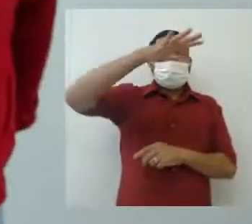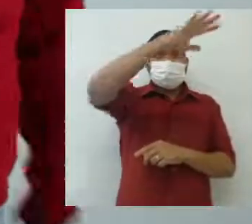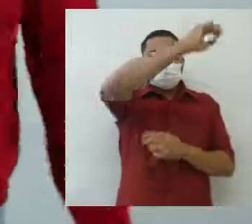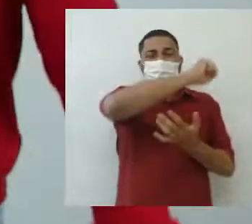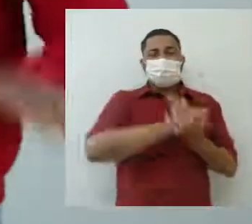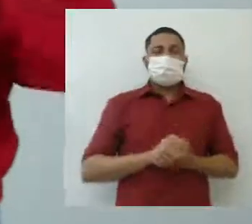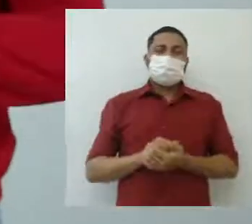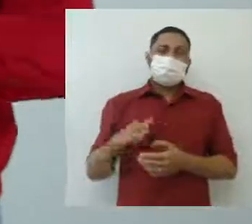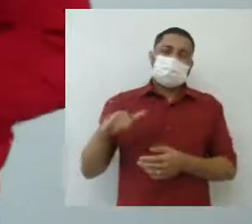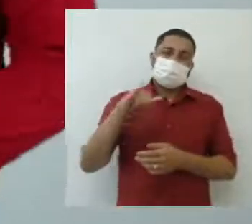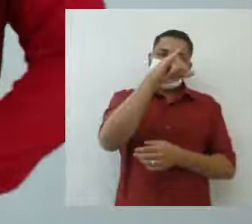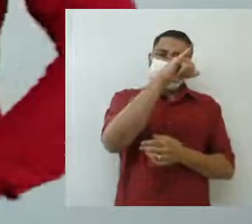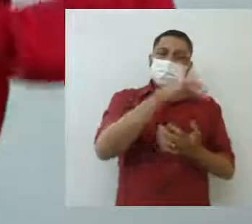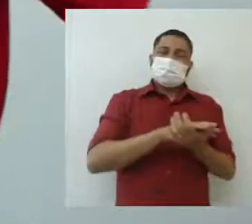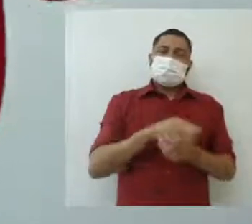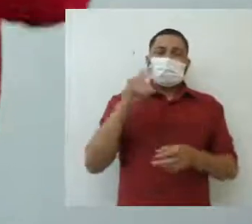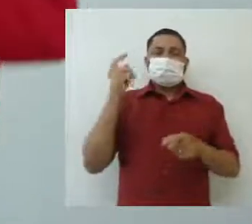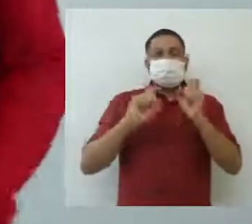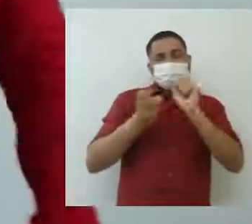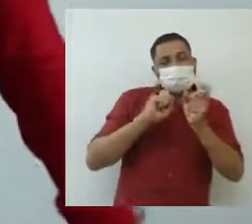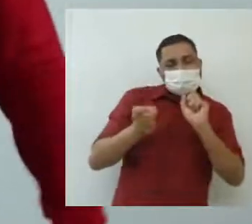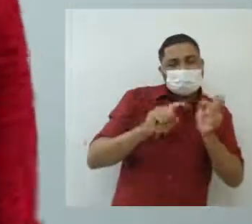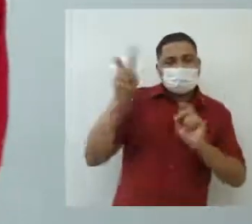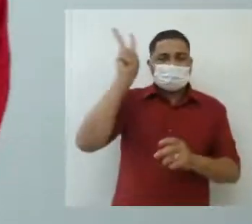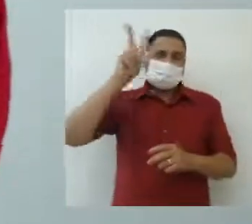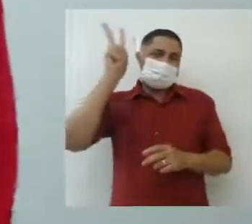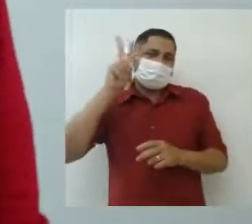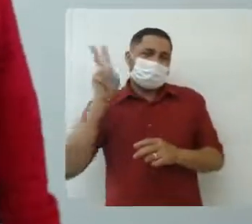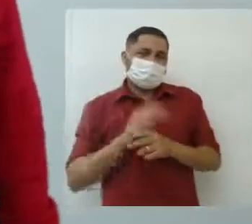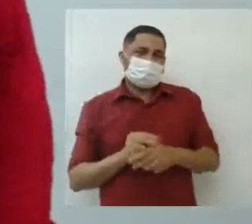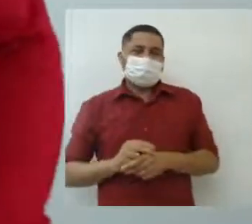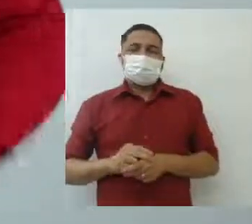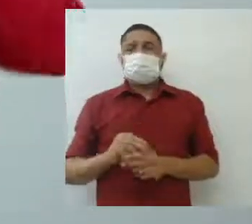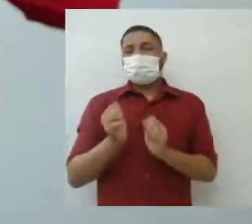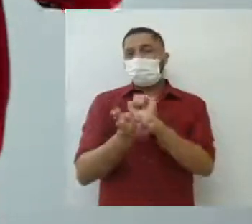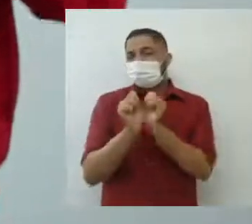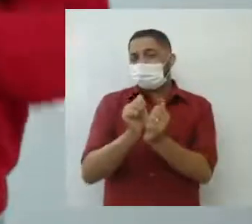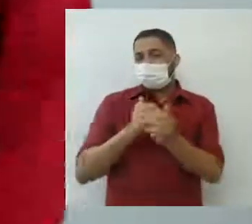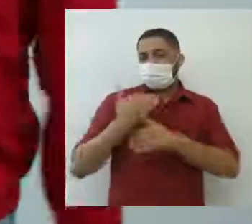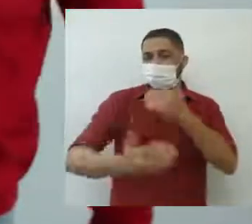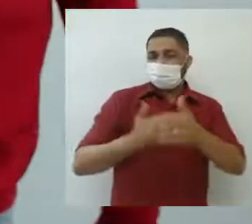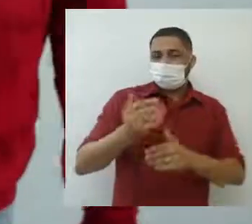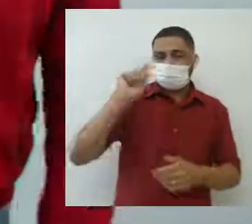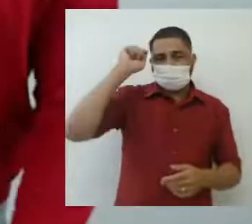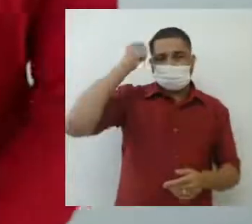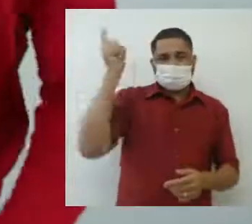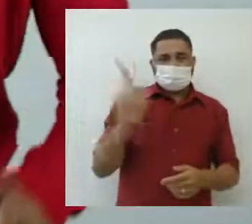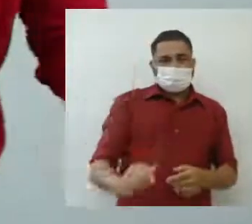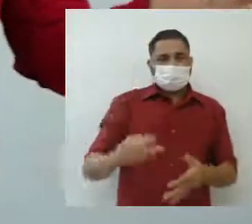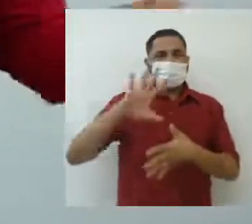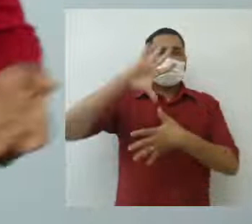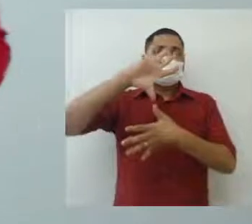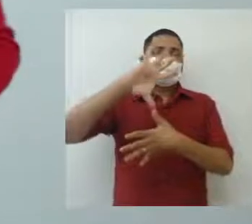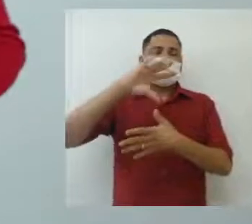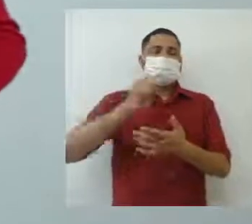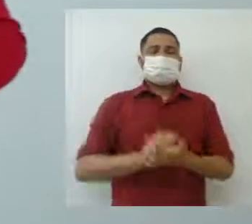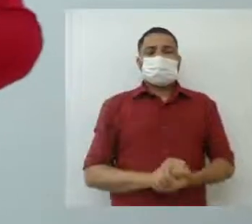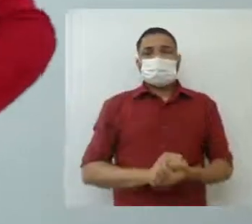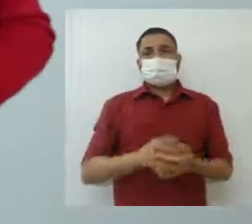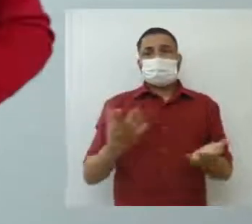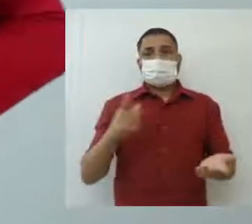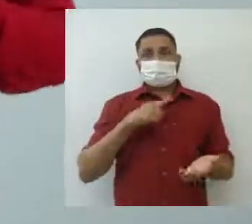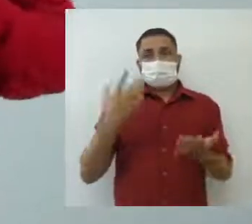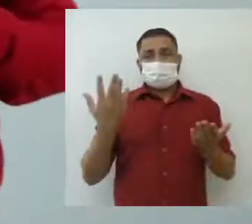pouco dessa história da escravidão moderna na África, não é isso, e nas Américas. Então nós temos